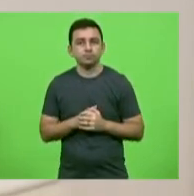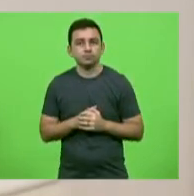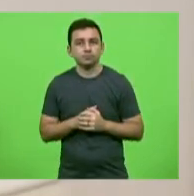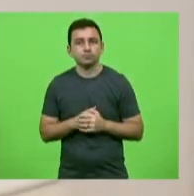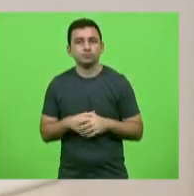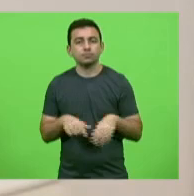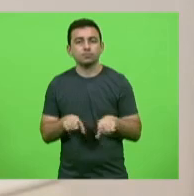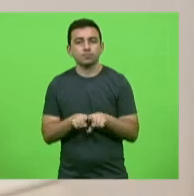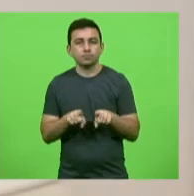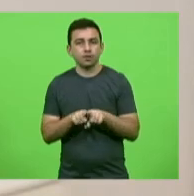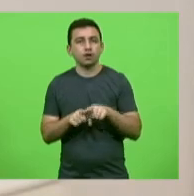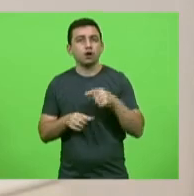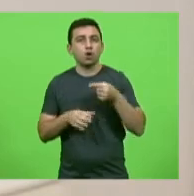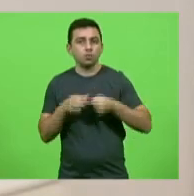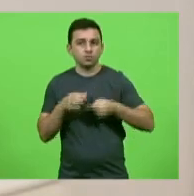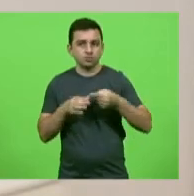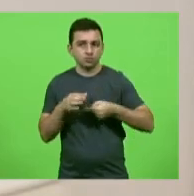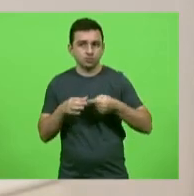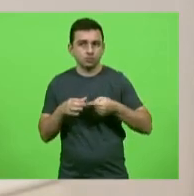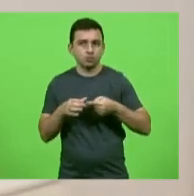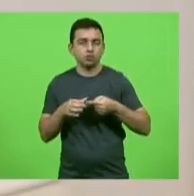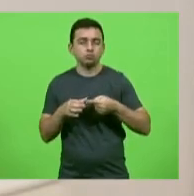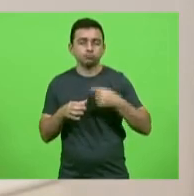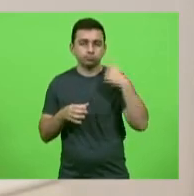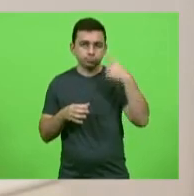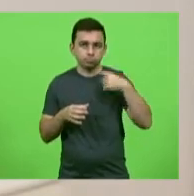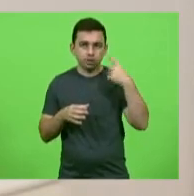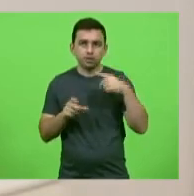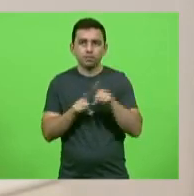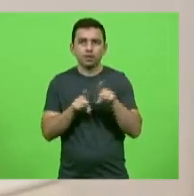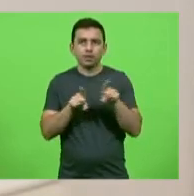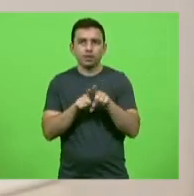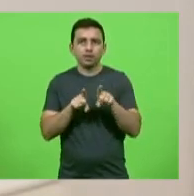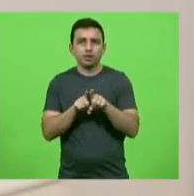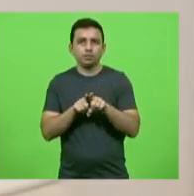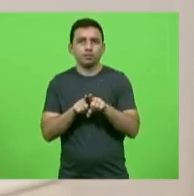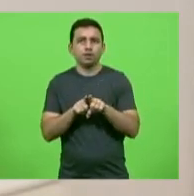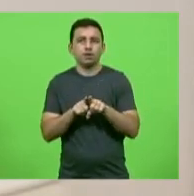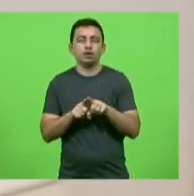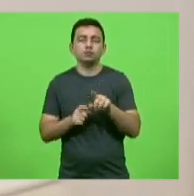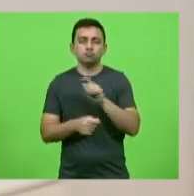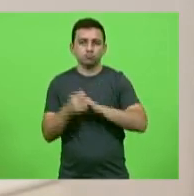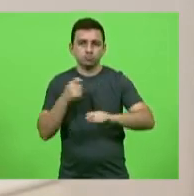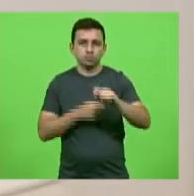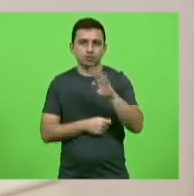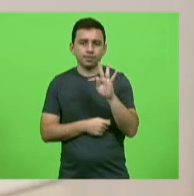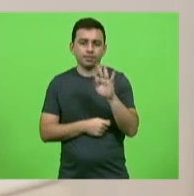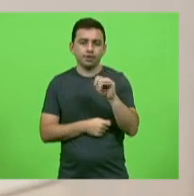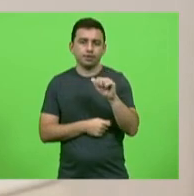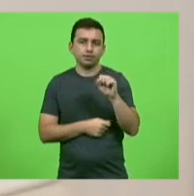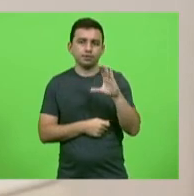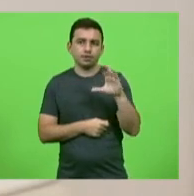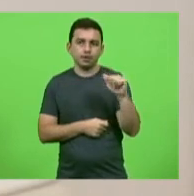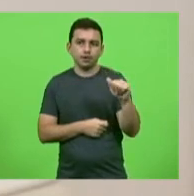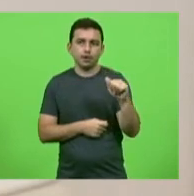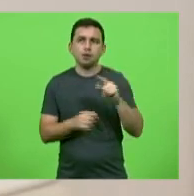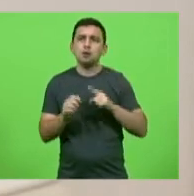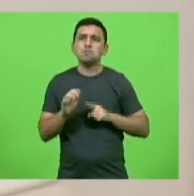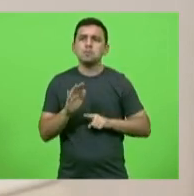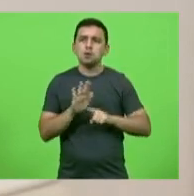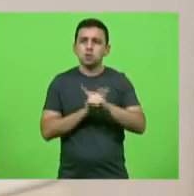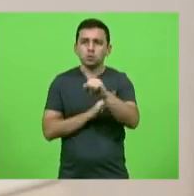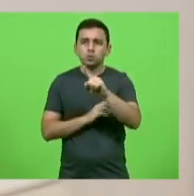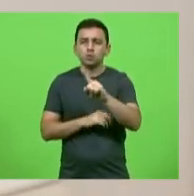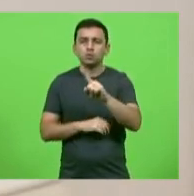pela Comissão Parlamentar de Inquérito do secretário de Estado da Administração, Jorge Eduardo Tasca, quando perguntado pelo deputado